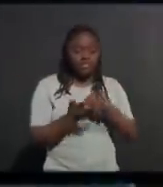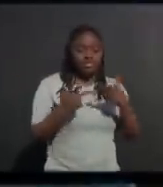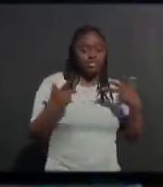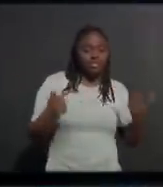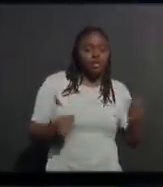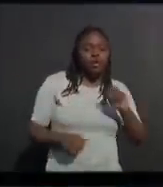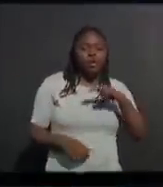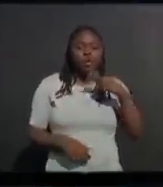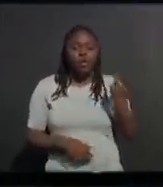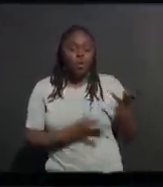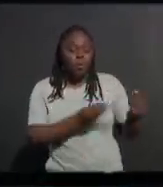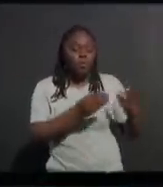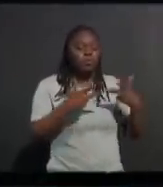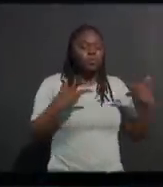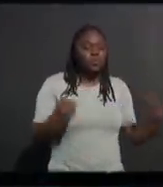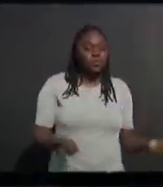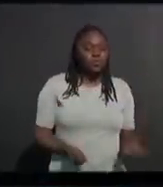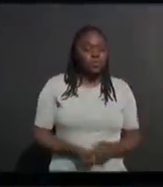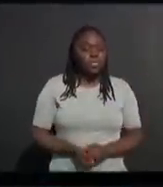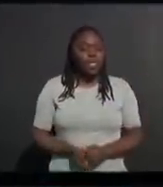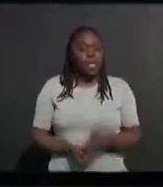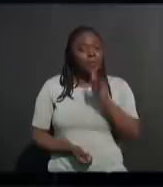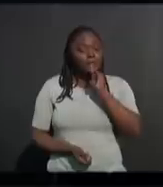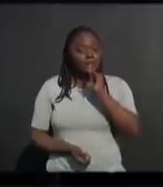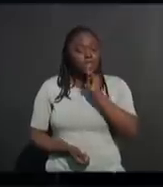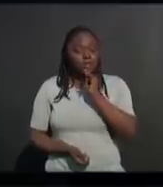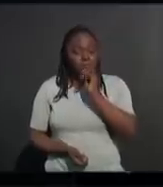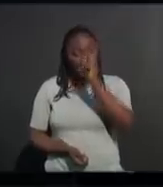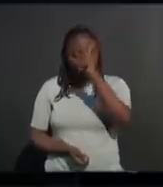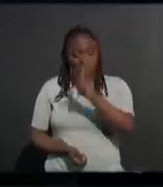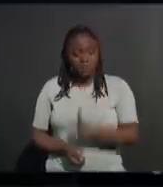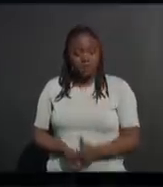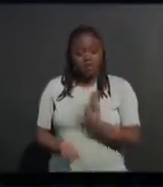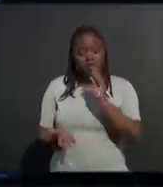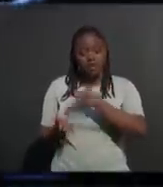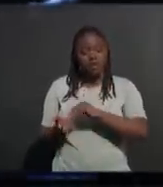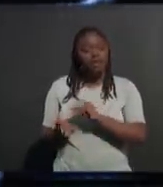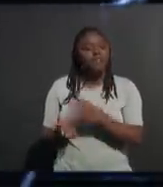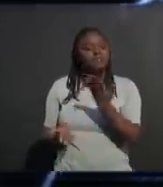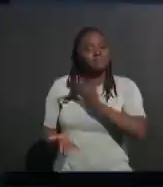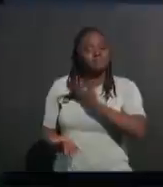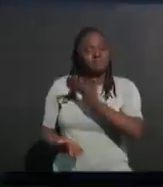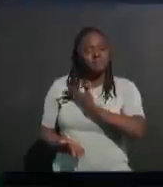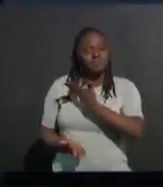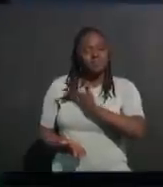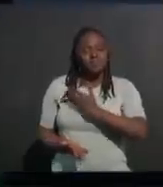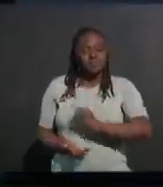ou está me sobrando isso. Quer ver uma coisa? Tem muita gente que está faltando amigos na vida dele.